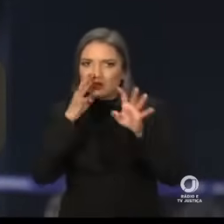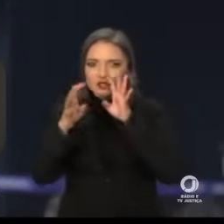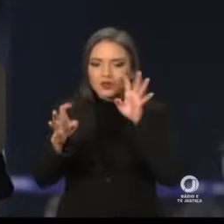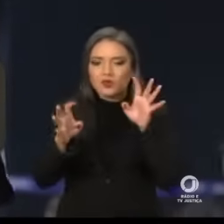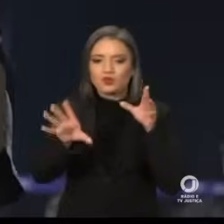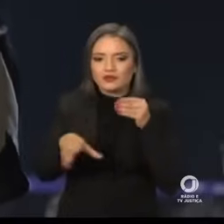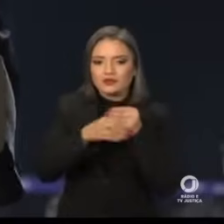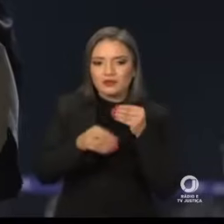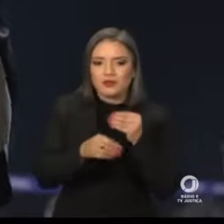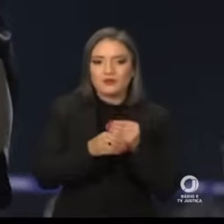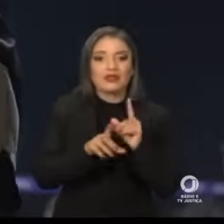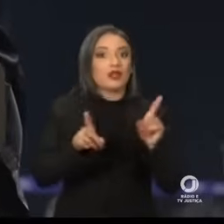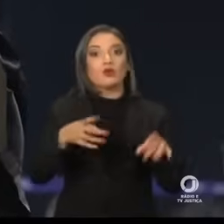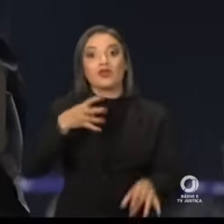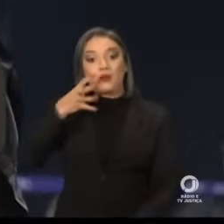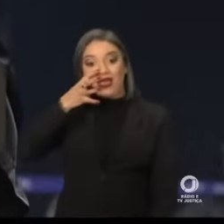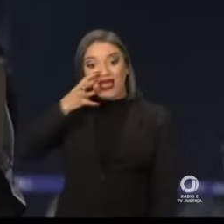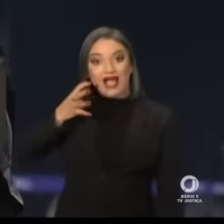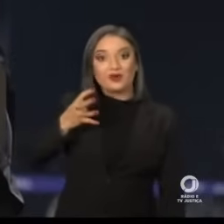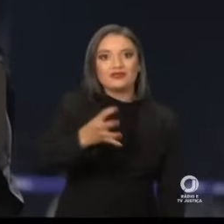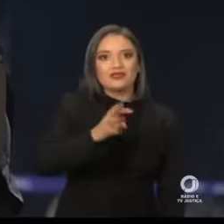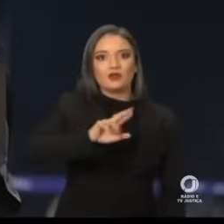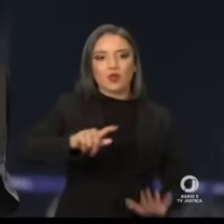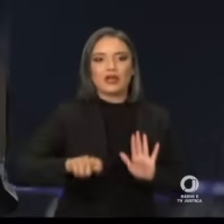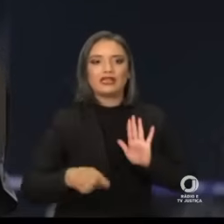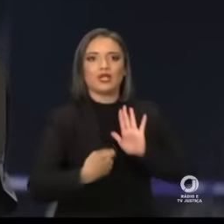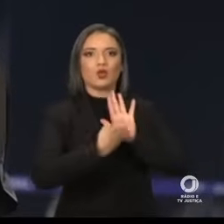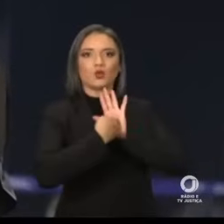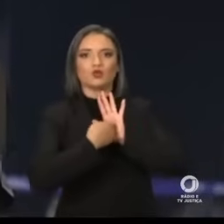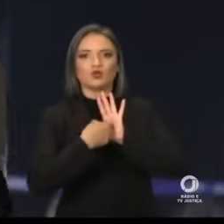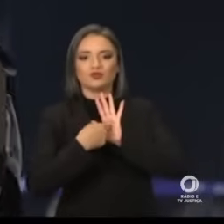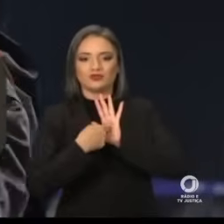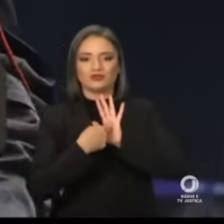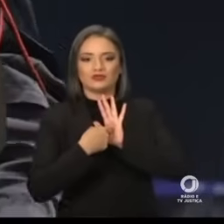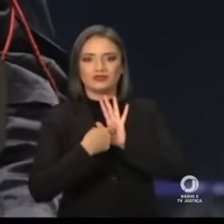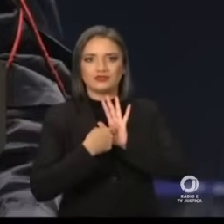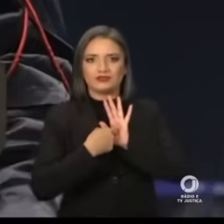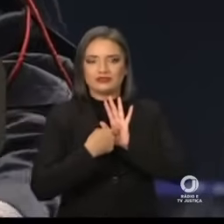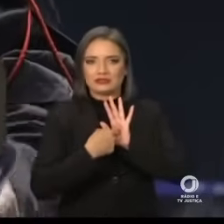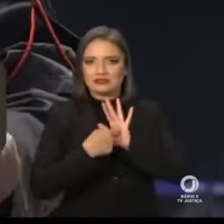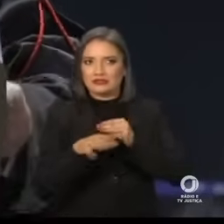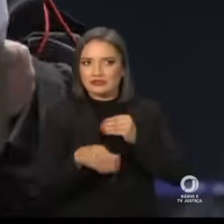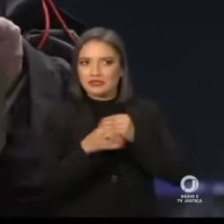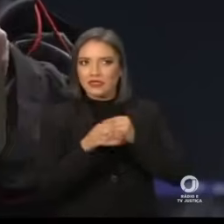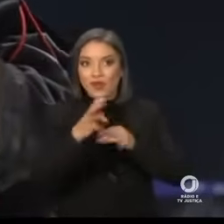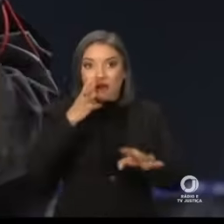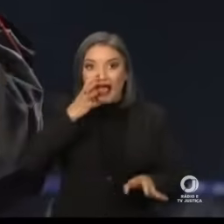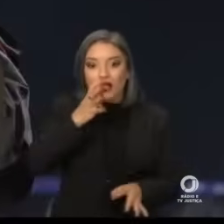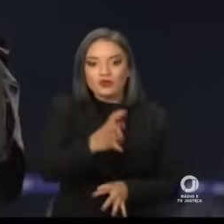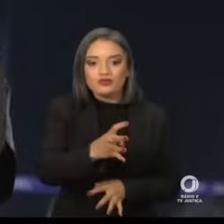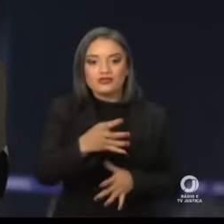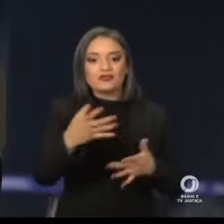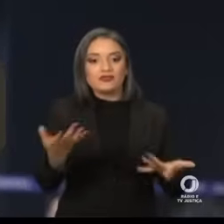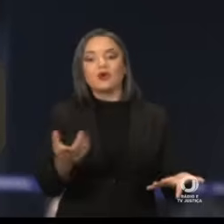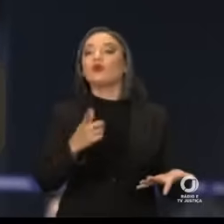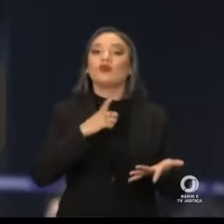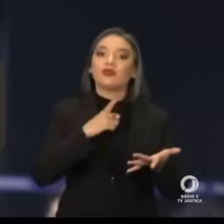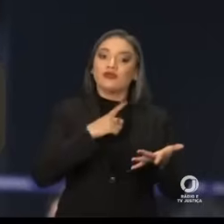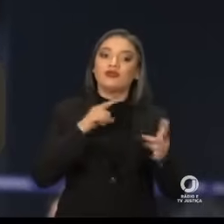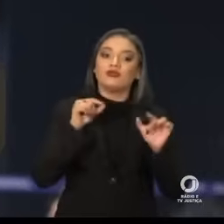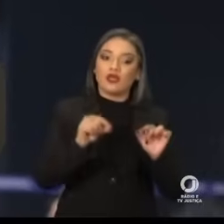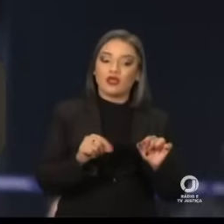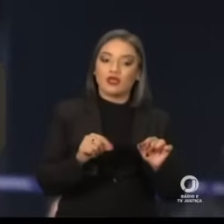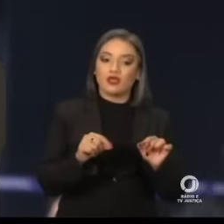uma acusação alternativa, que, na verdade, consta aqui, foi reproduzida